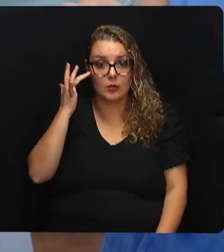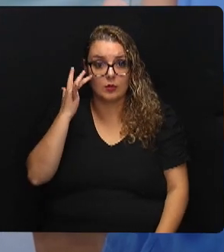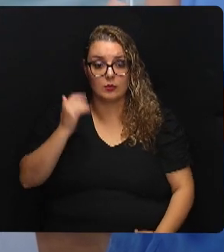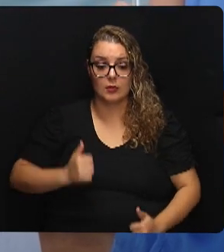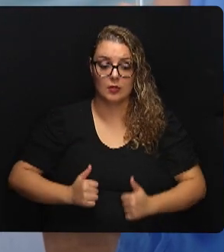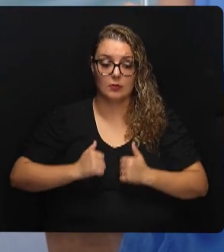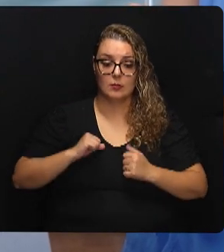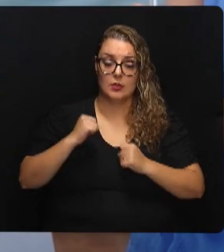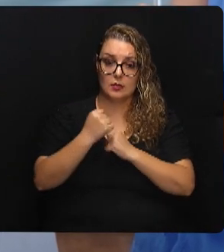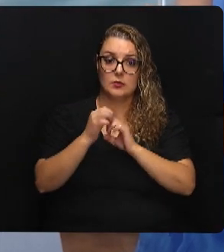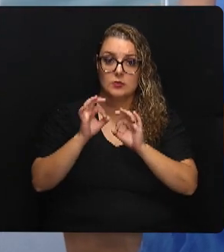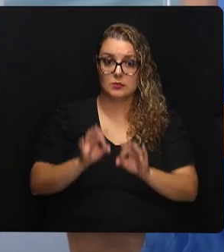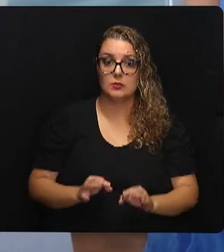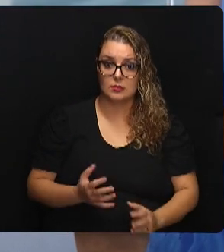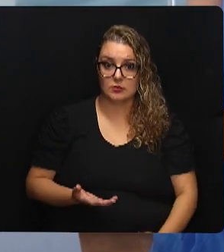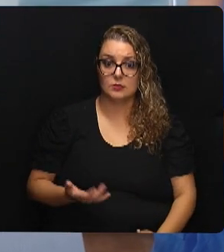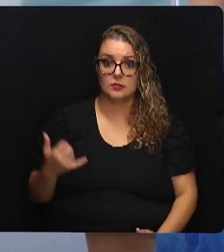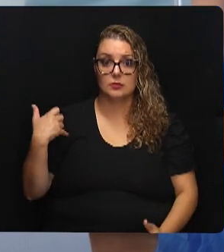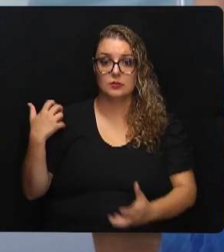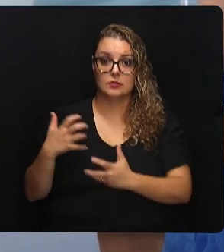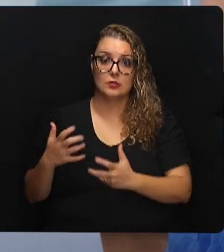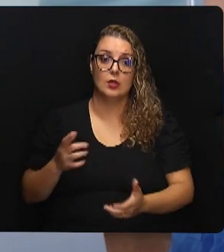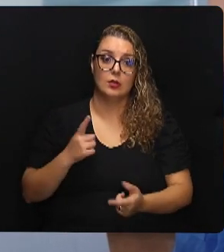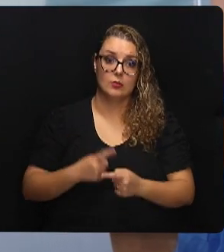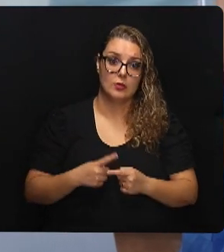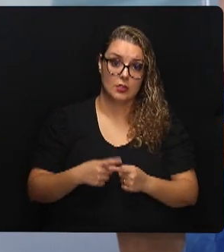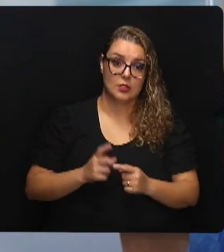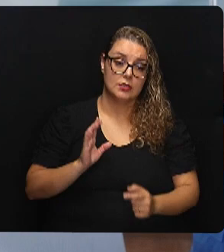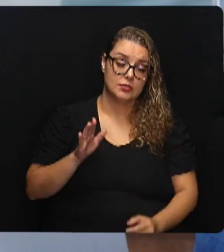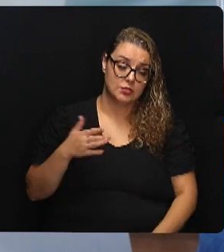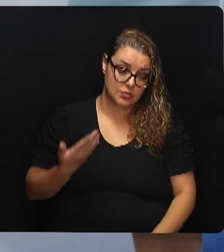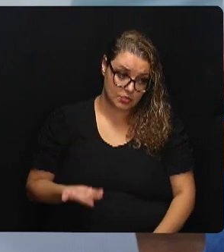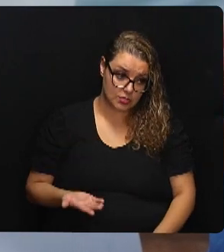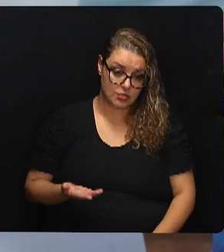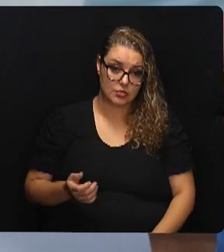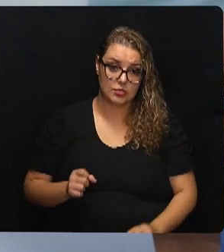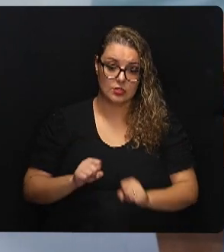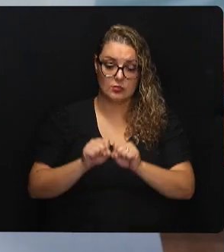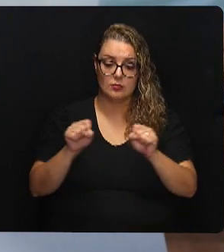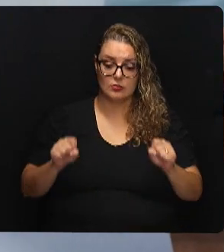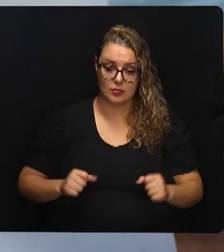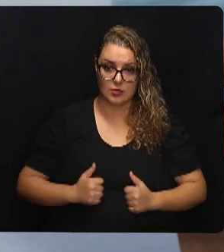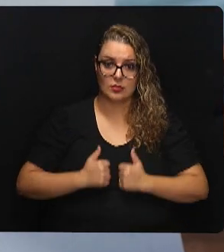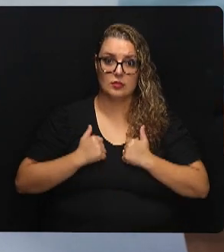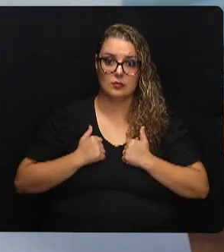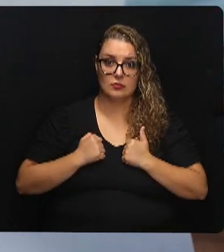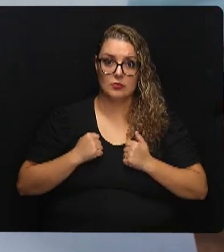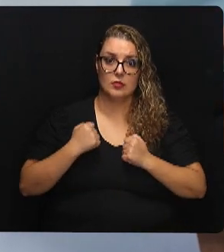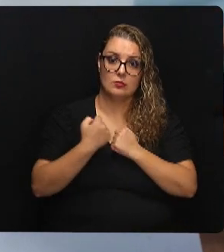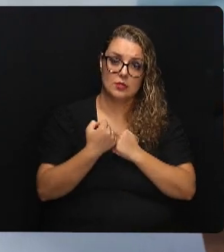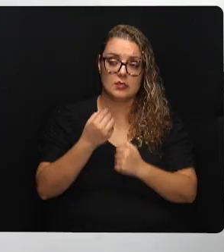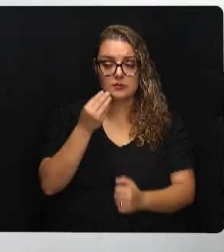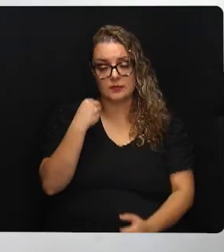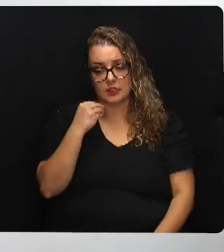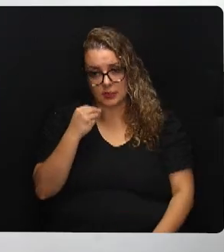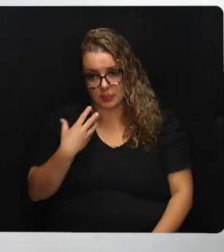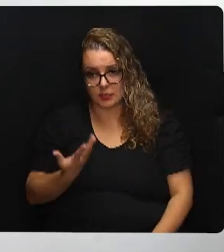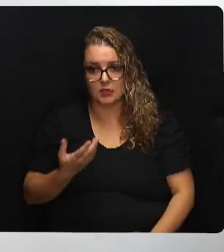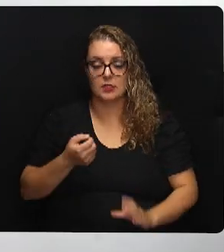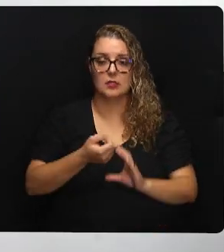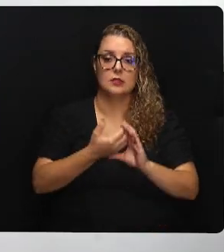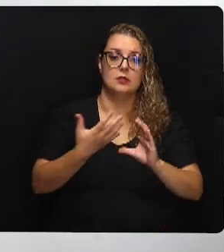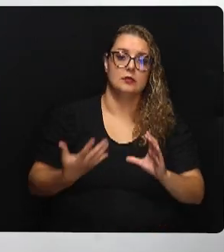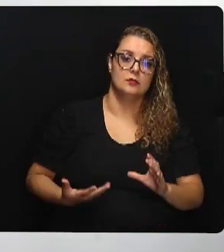uma defesa muito bem estruturada, e os idosos, porque já têm uma defesa mais debilitada.